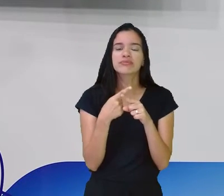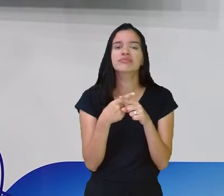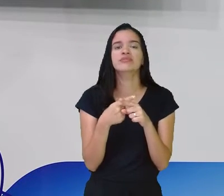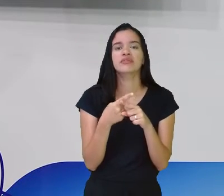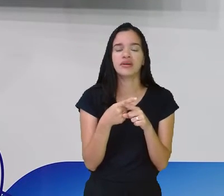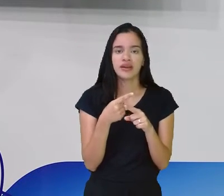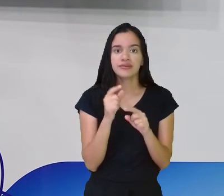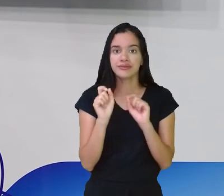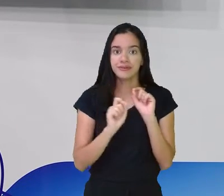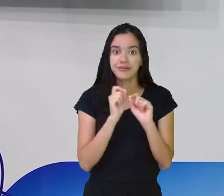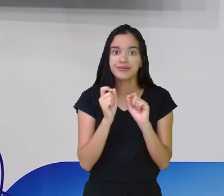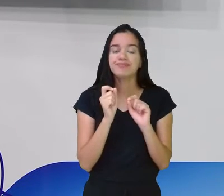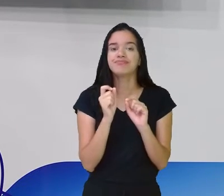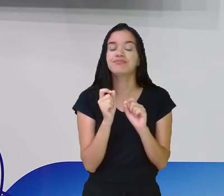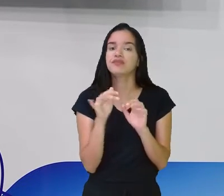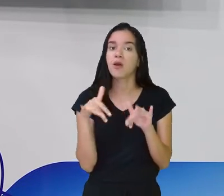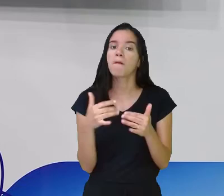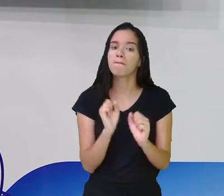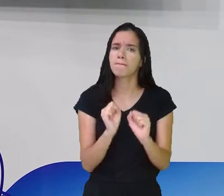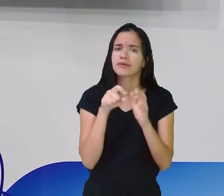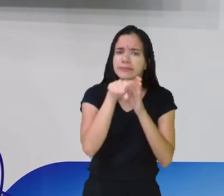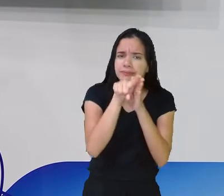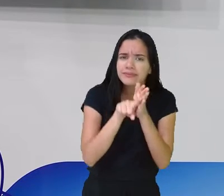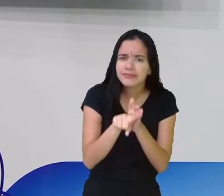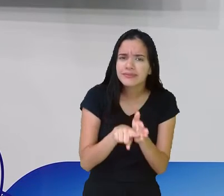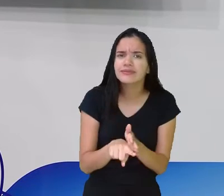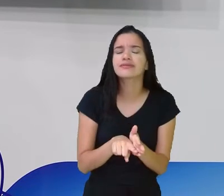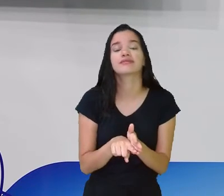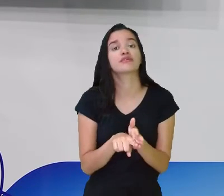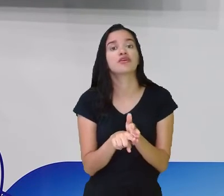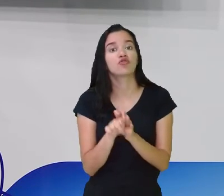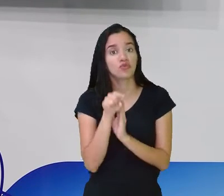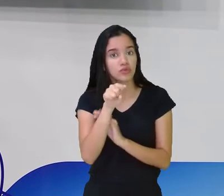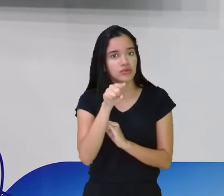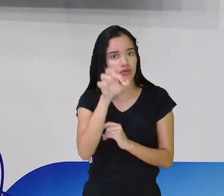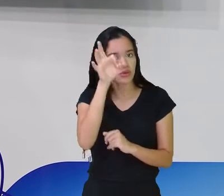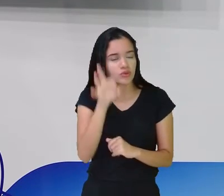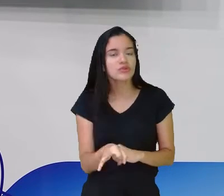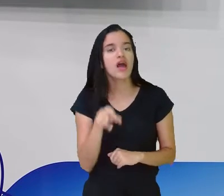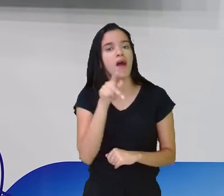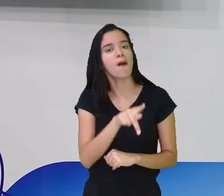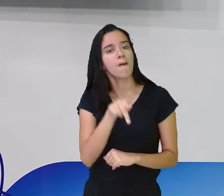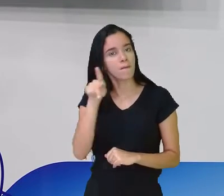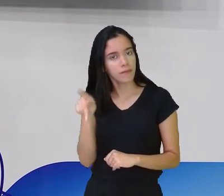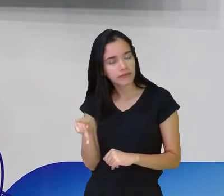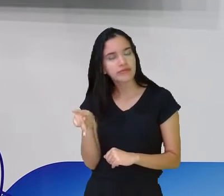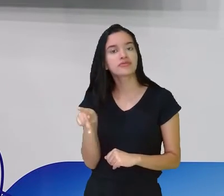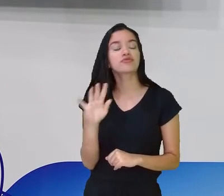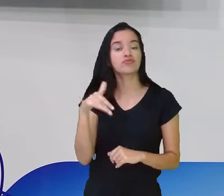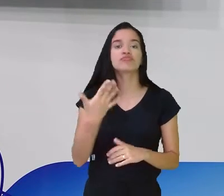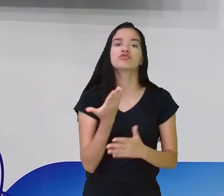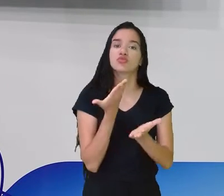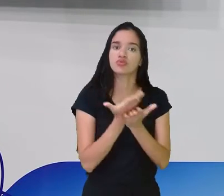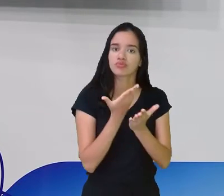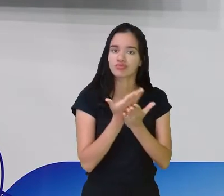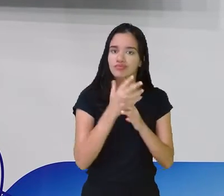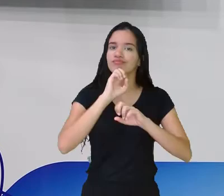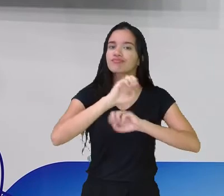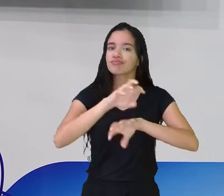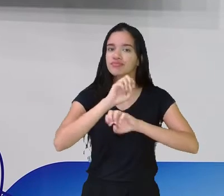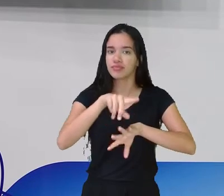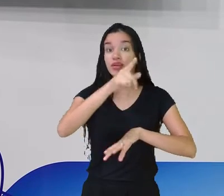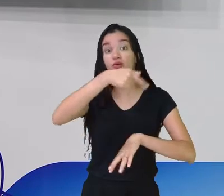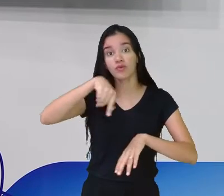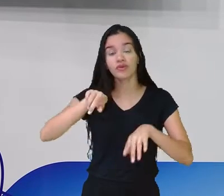muito vasto o conteúdo, vocês podem pesquisar. Você aí, aqui, com certeza, a professora de vocês já trabalhou sobre contos, você